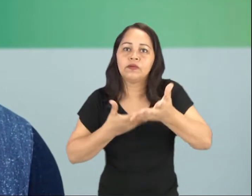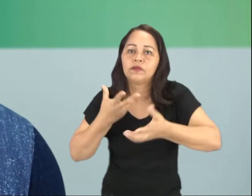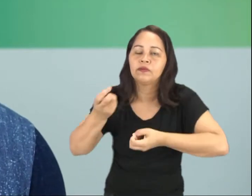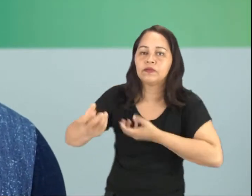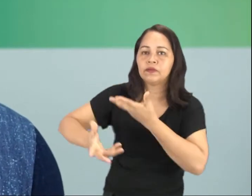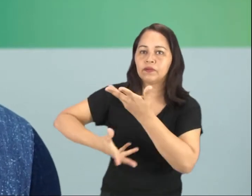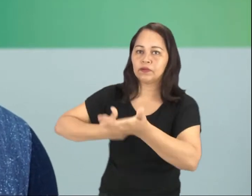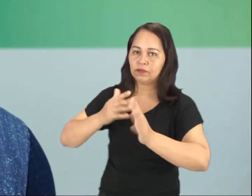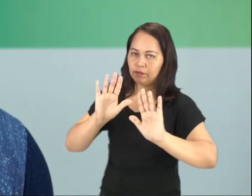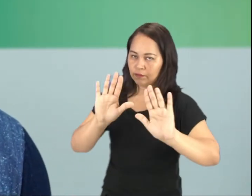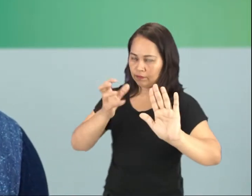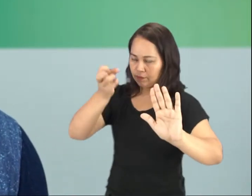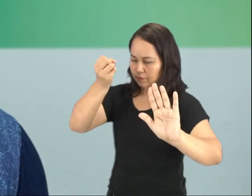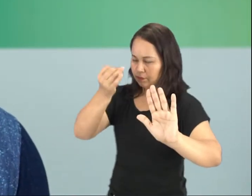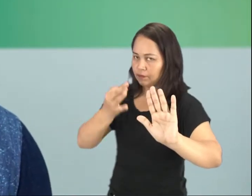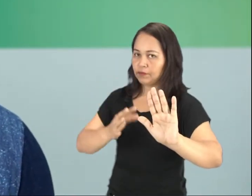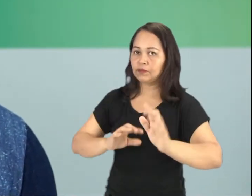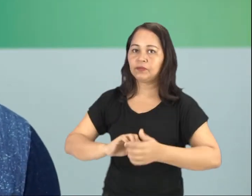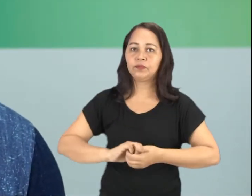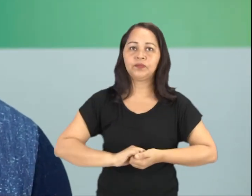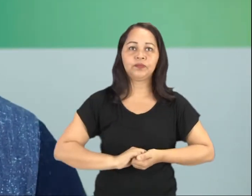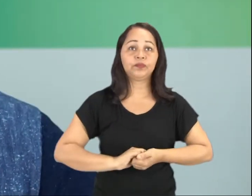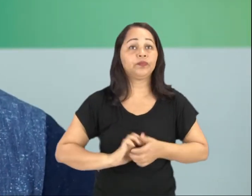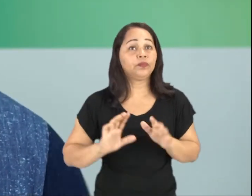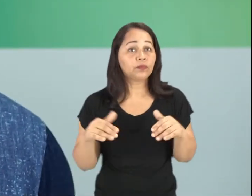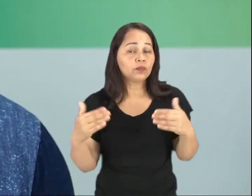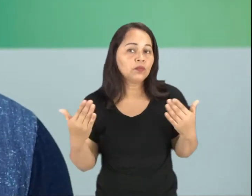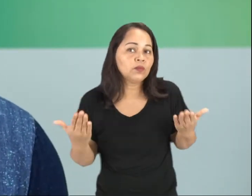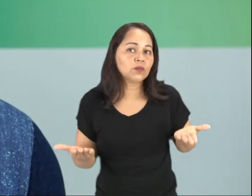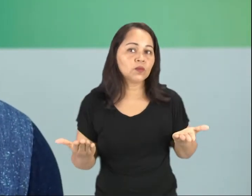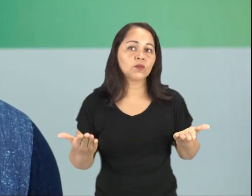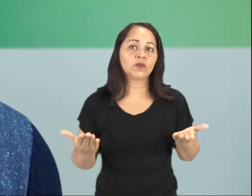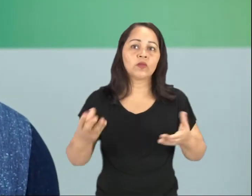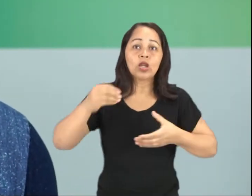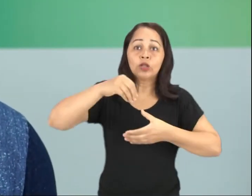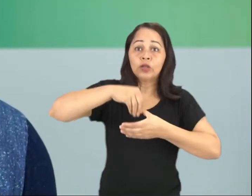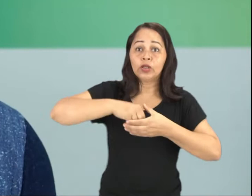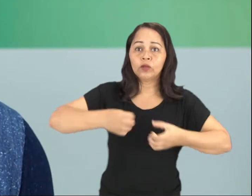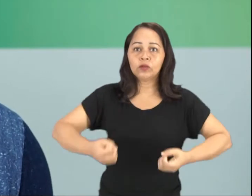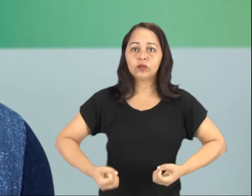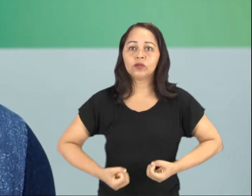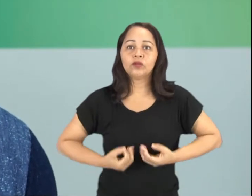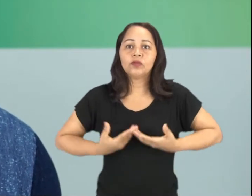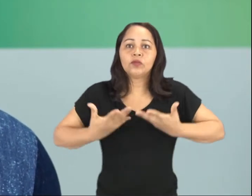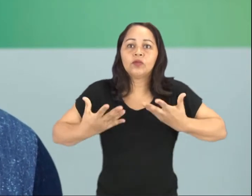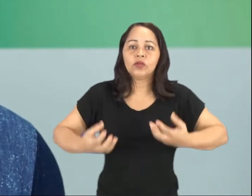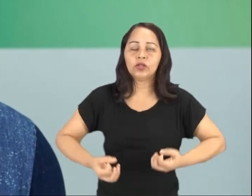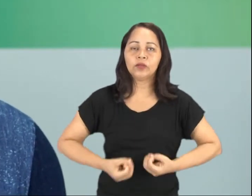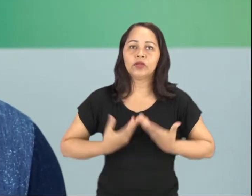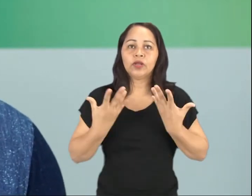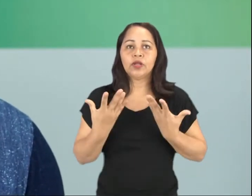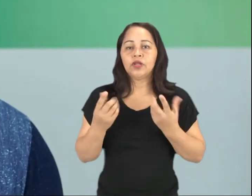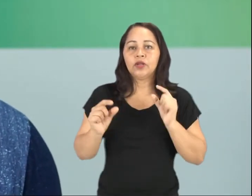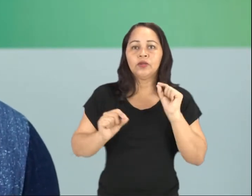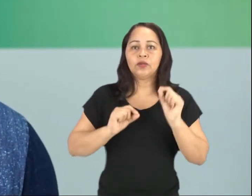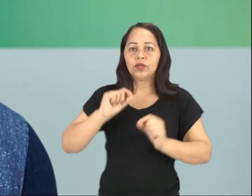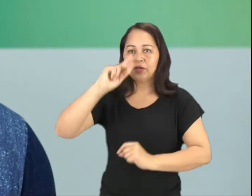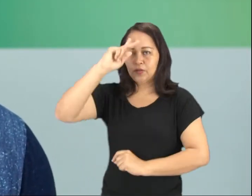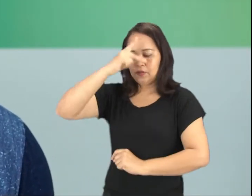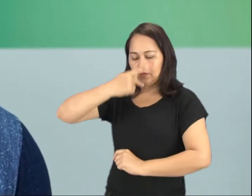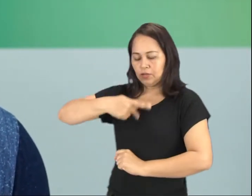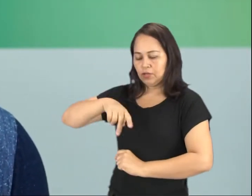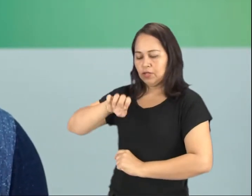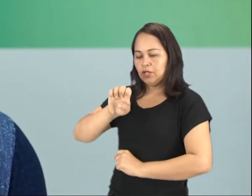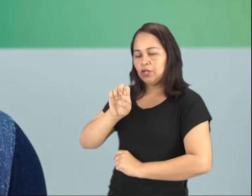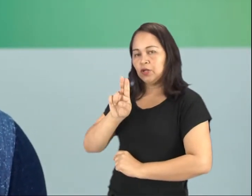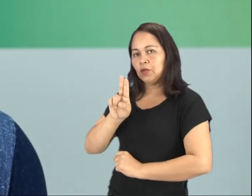aqui mais para frente. Então, dentro do poema nós temos o eu lírico, que é o eu poético